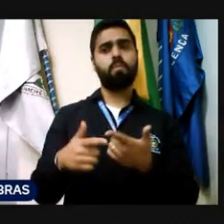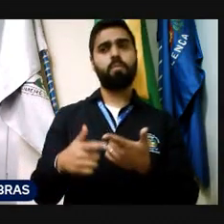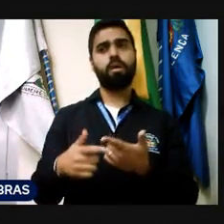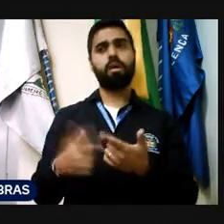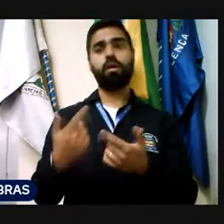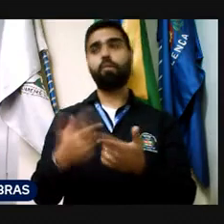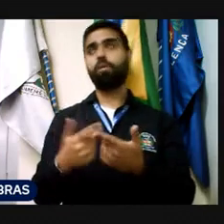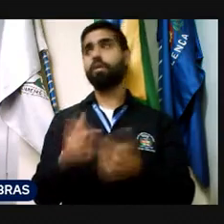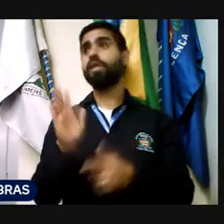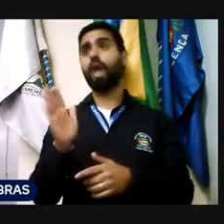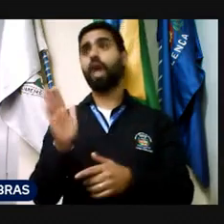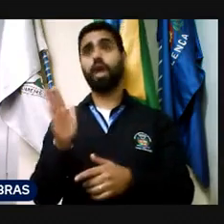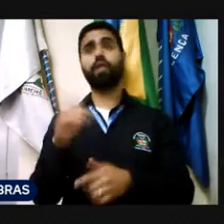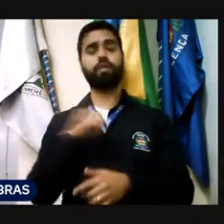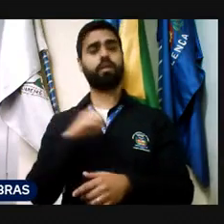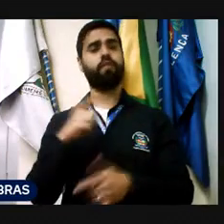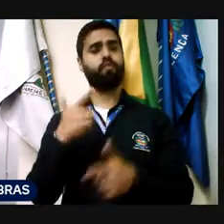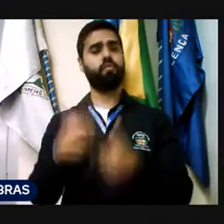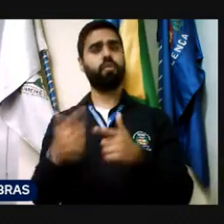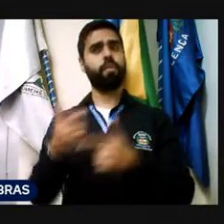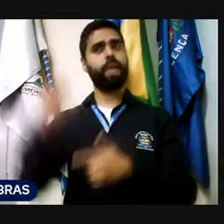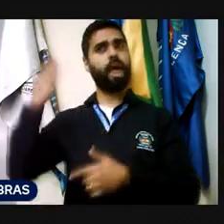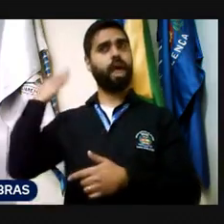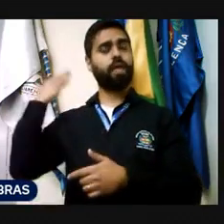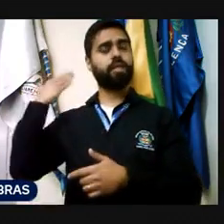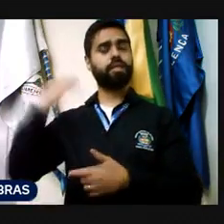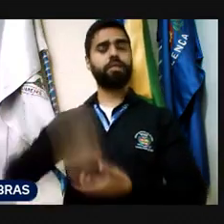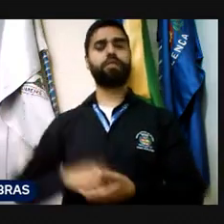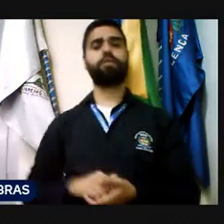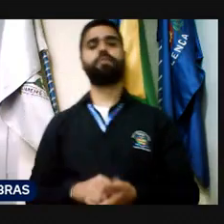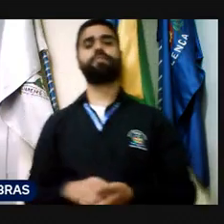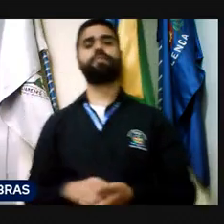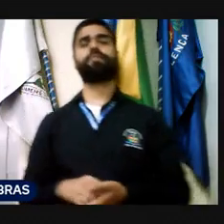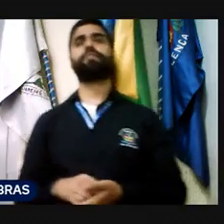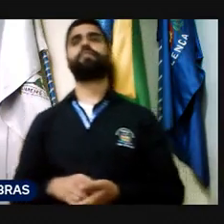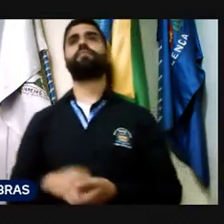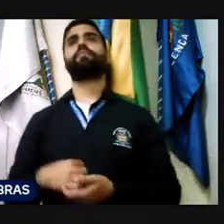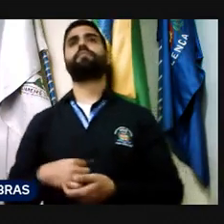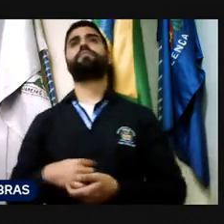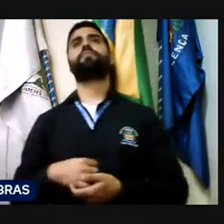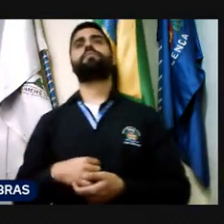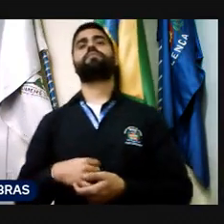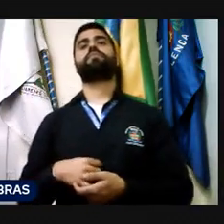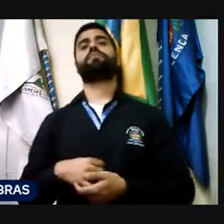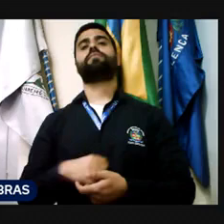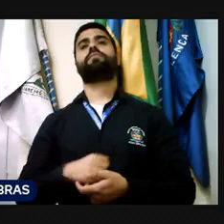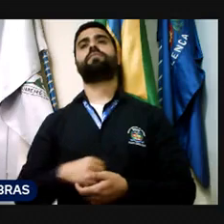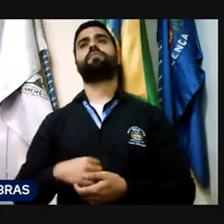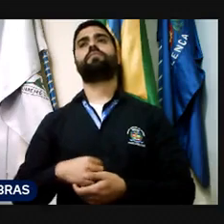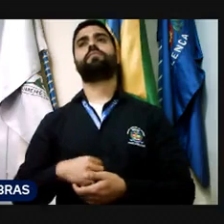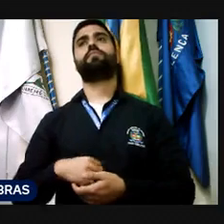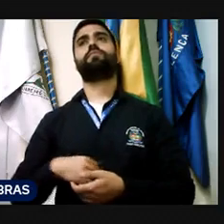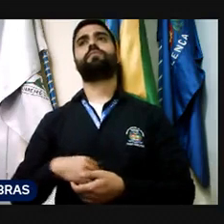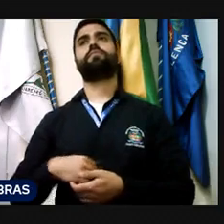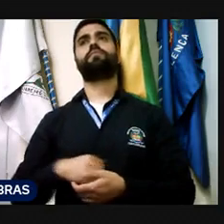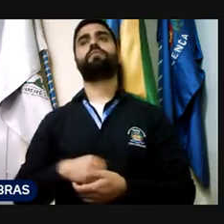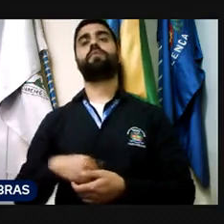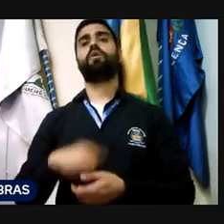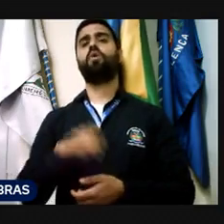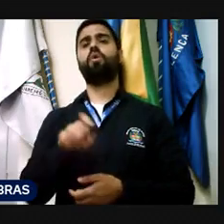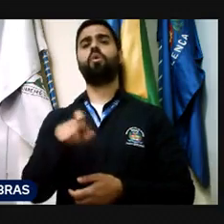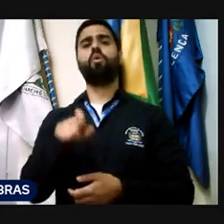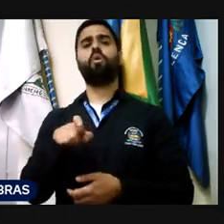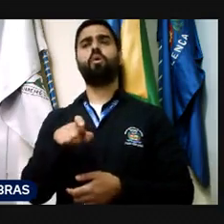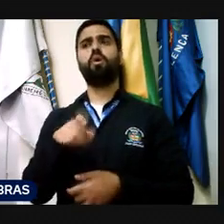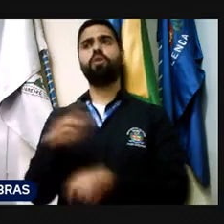tivemos problemas anteriores com o ex-consultor da Câmara, mas, para mim, o